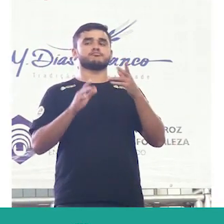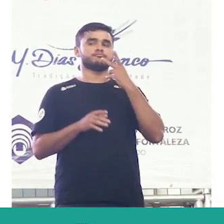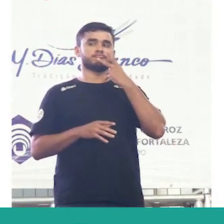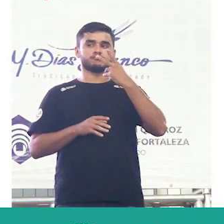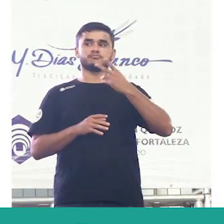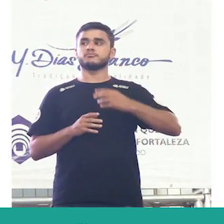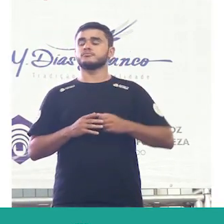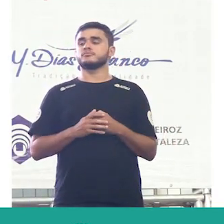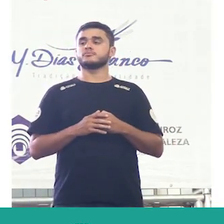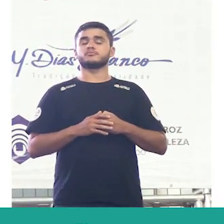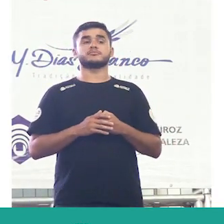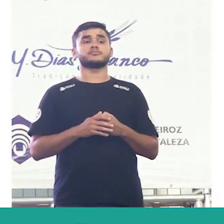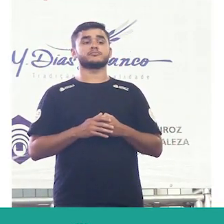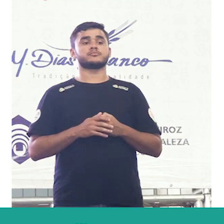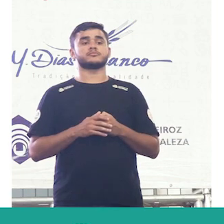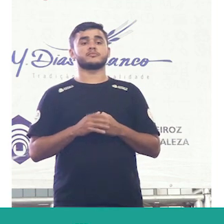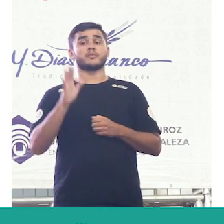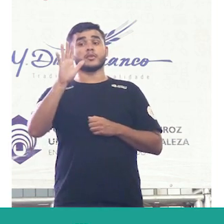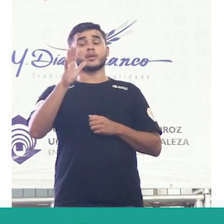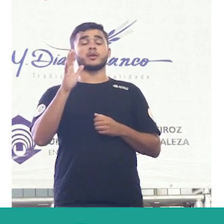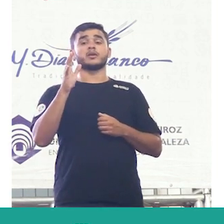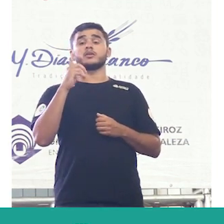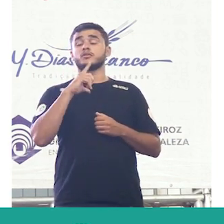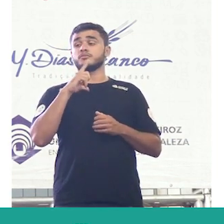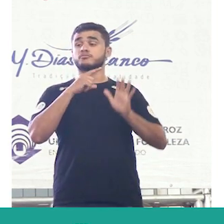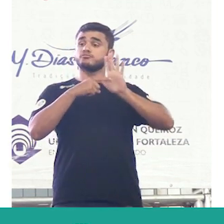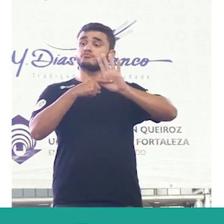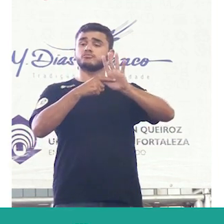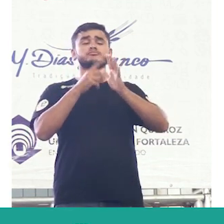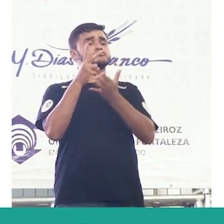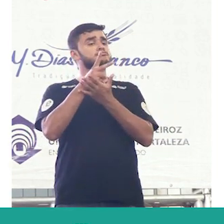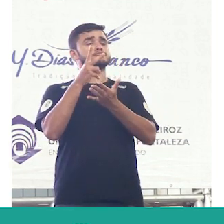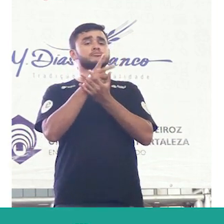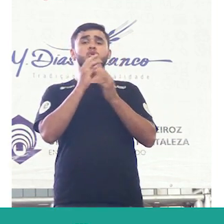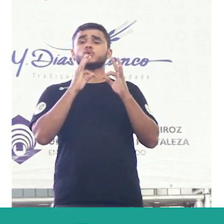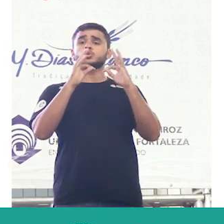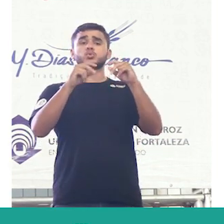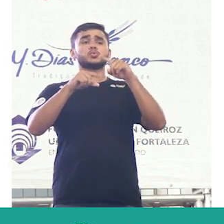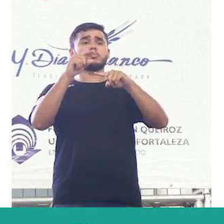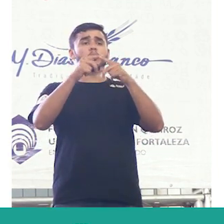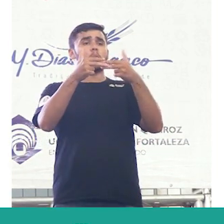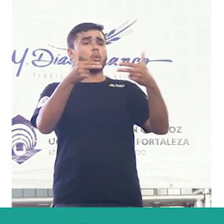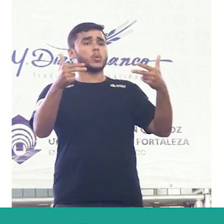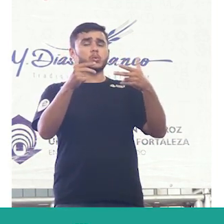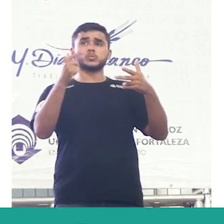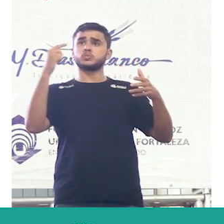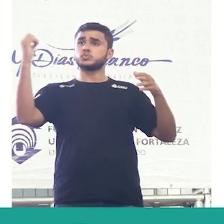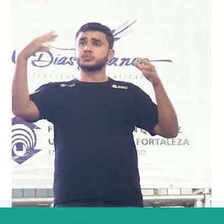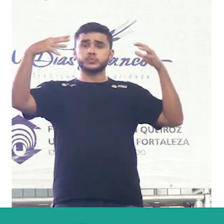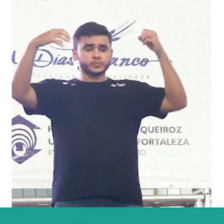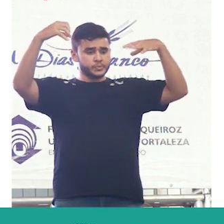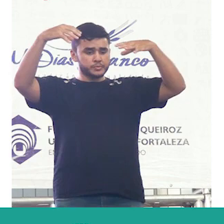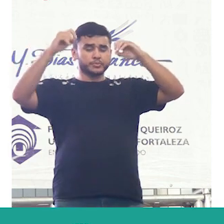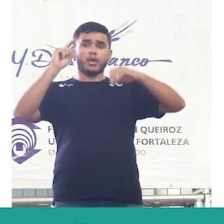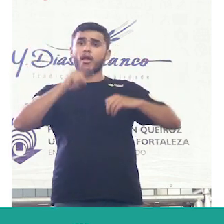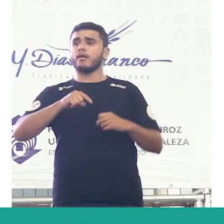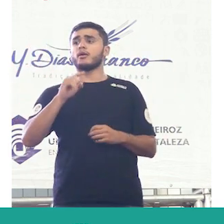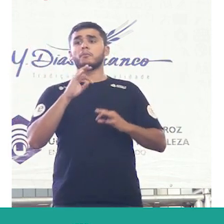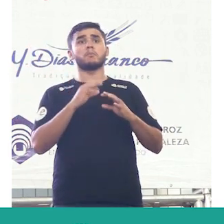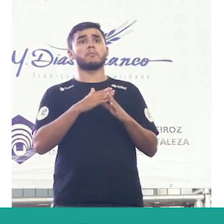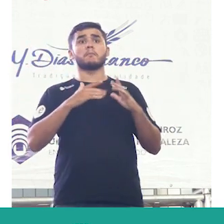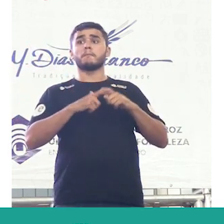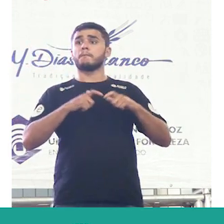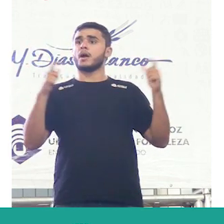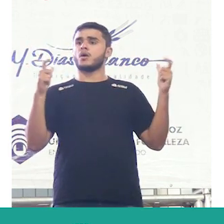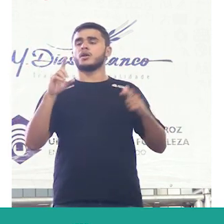Quase a totalidade dos objetos que enxergamos em nosso dia a dia refletem luz difusa. Vamos lá. Se